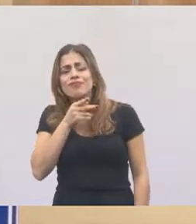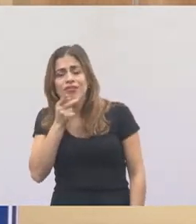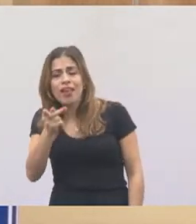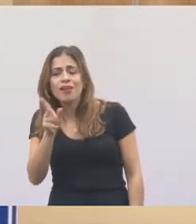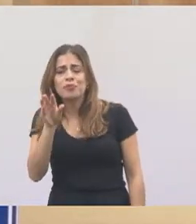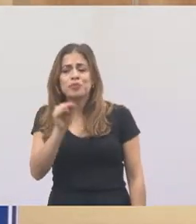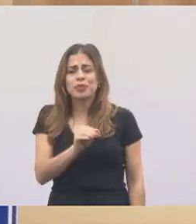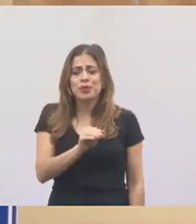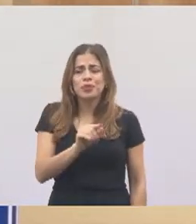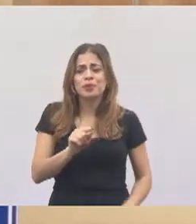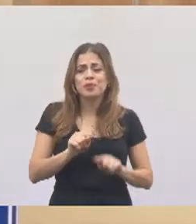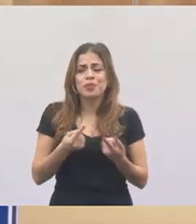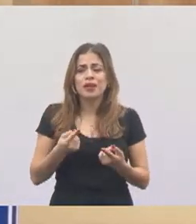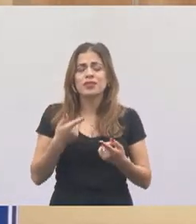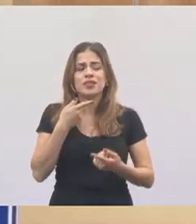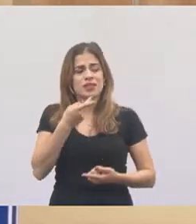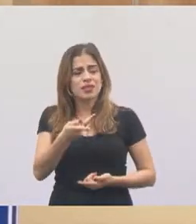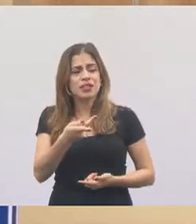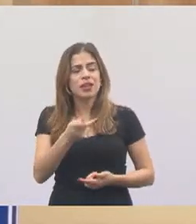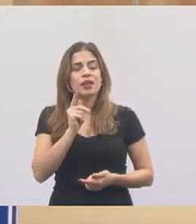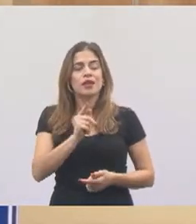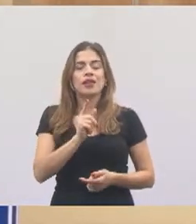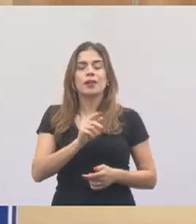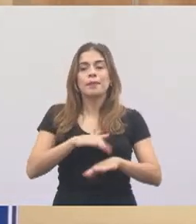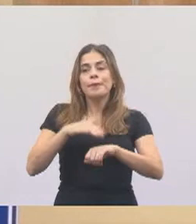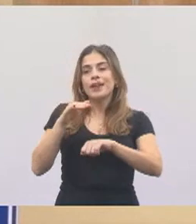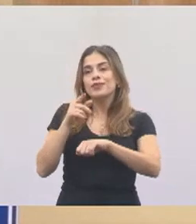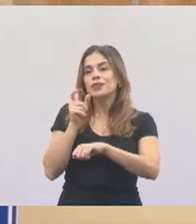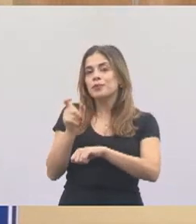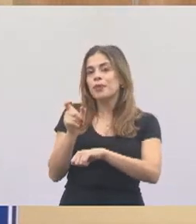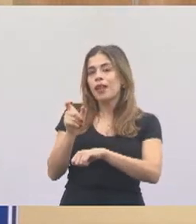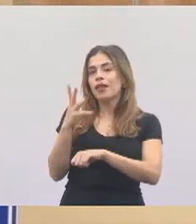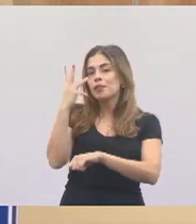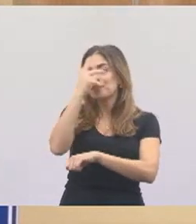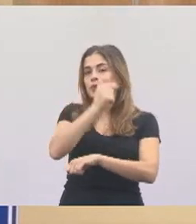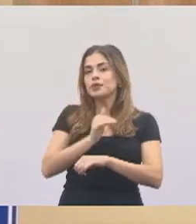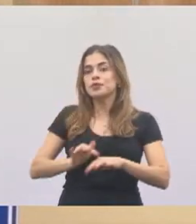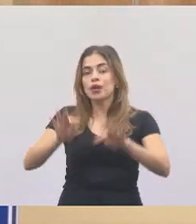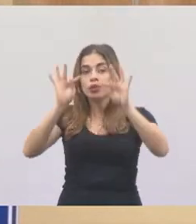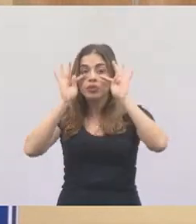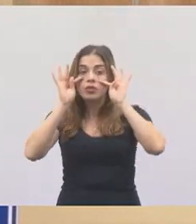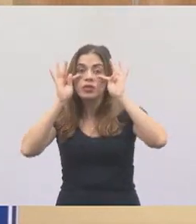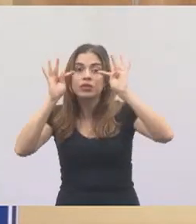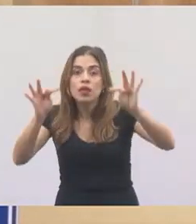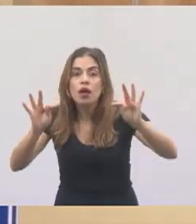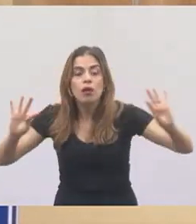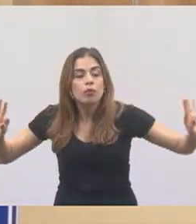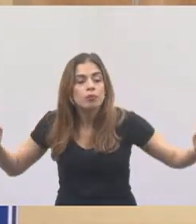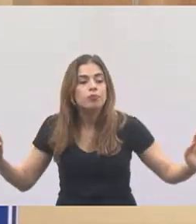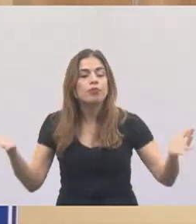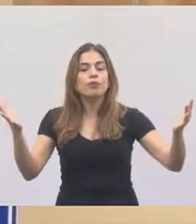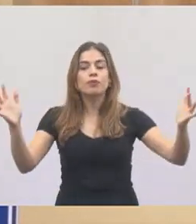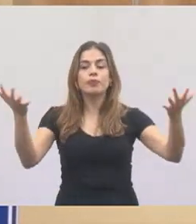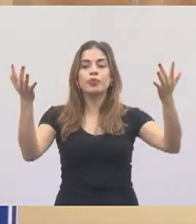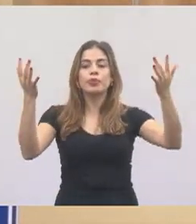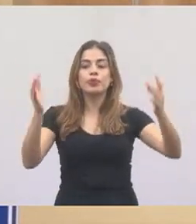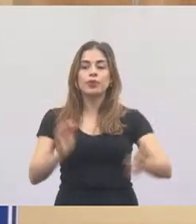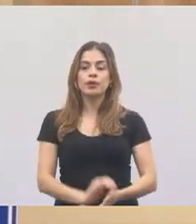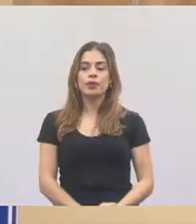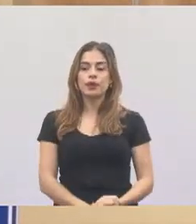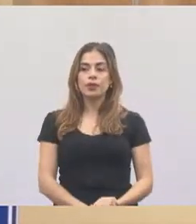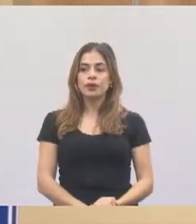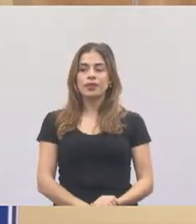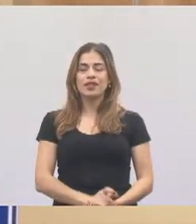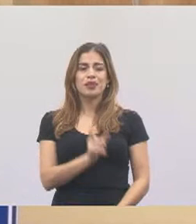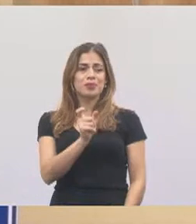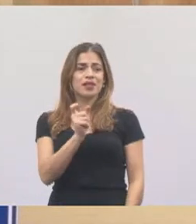eu queria dizer, né? Mais do que palavras bonitas, o testemunho é que move. Palavras ao